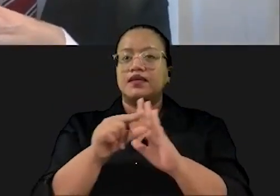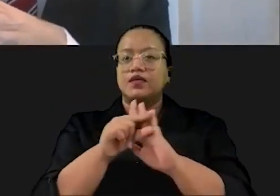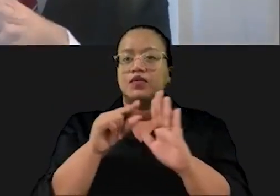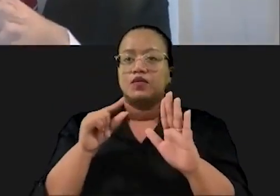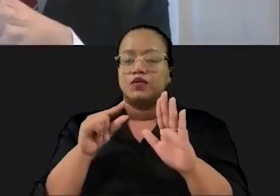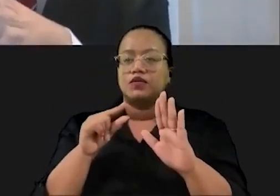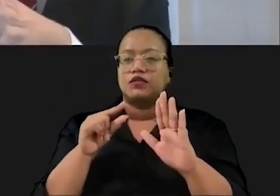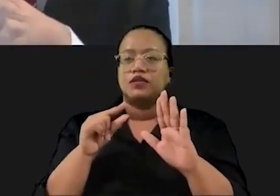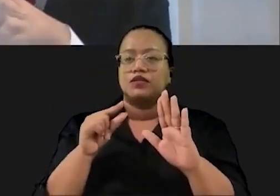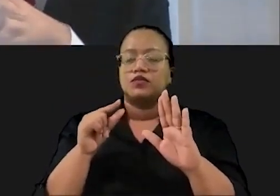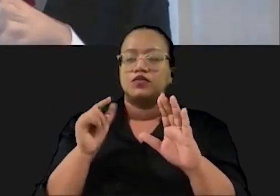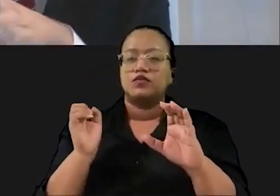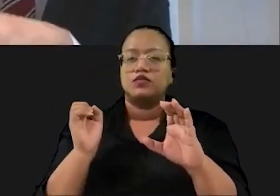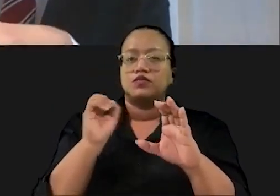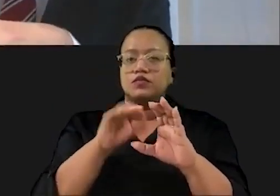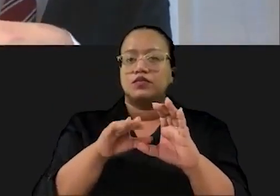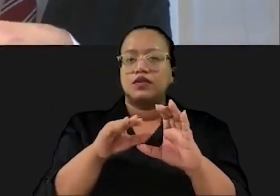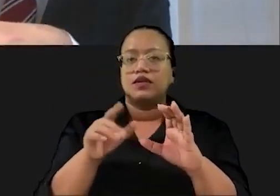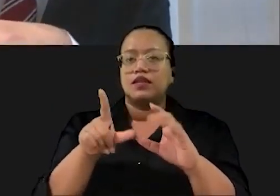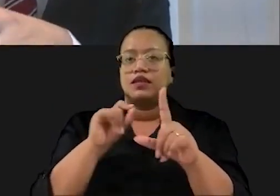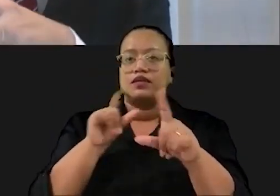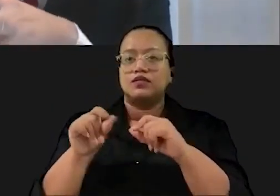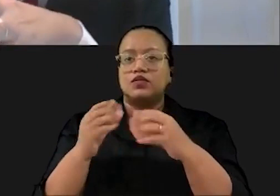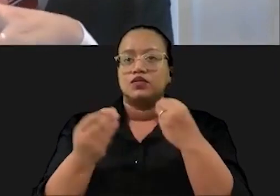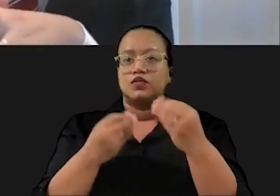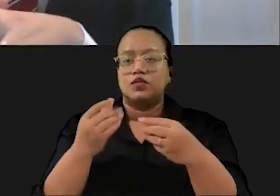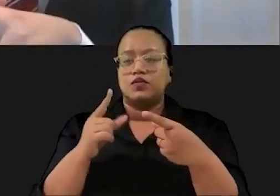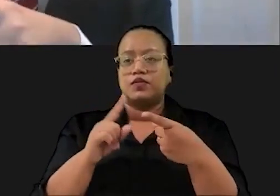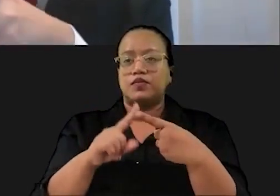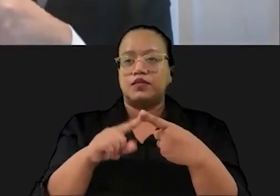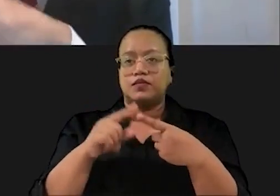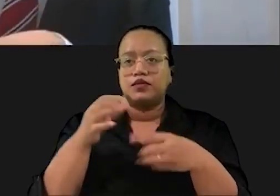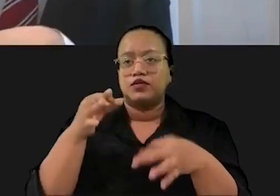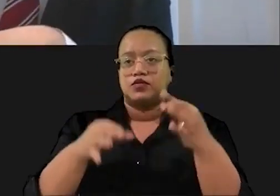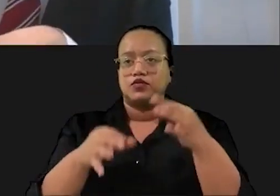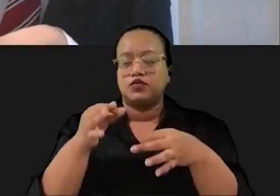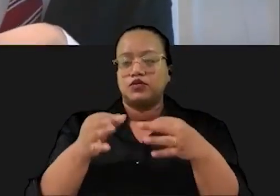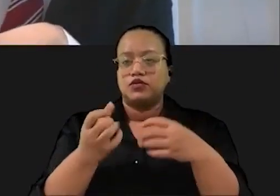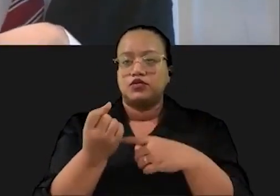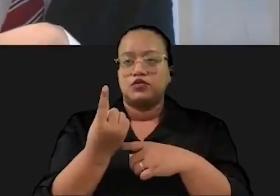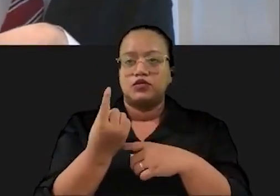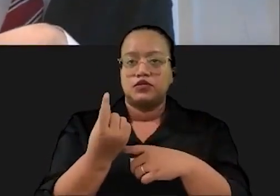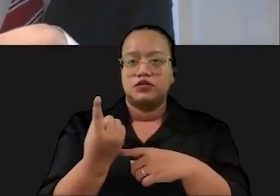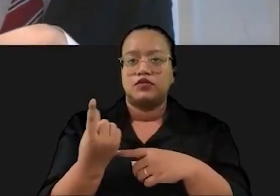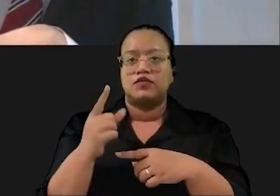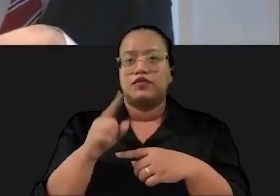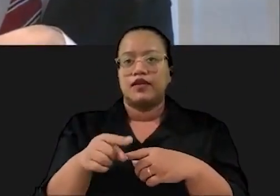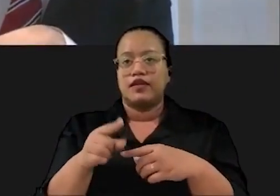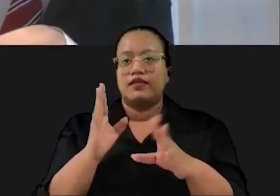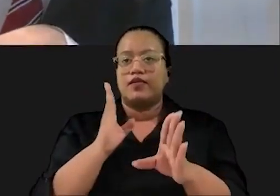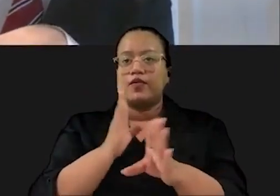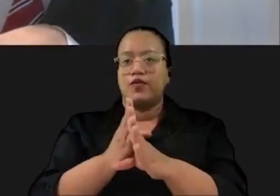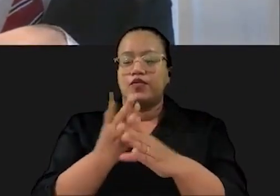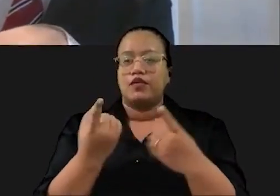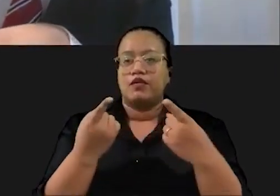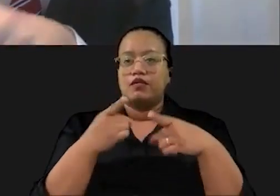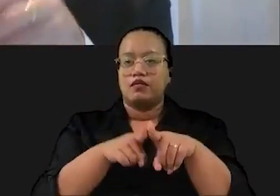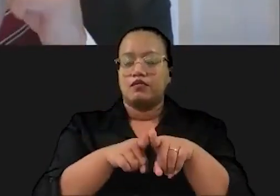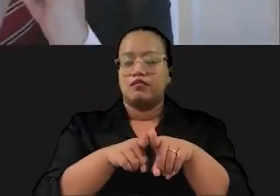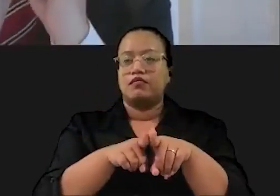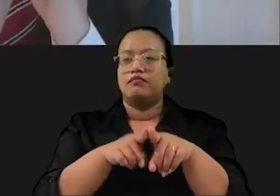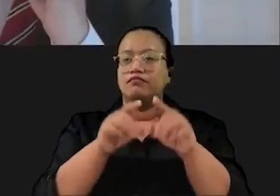jurídica exclusiva é o reconhecimento de união estável, não pode ter litisconsorte passivo necessário, exceto filho